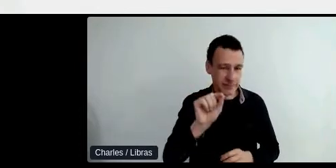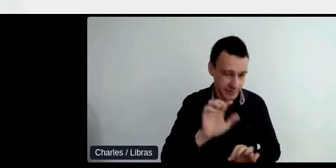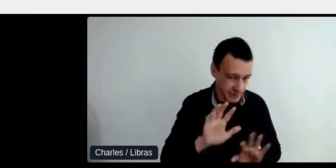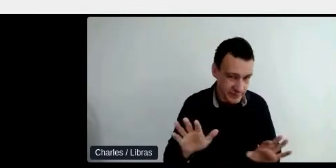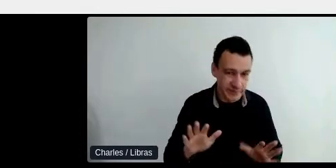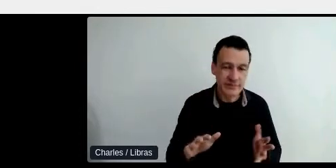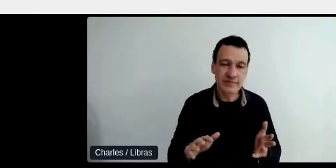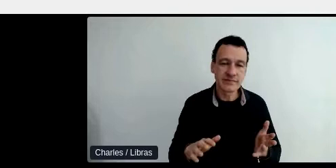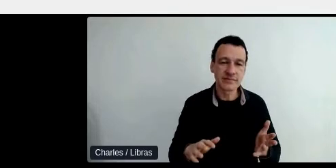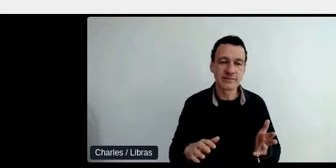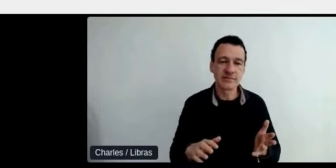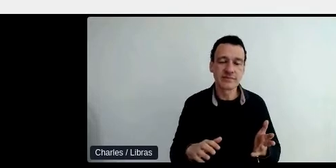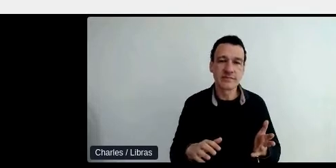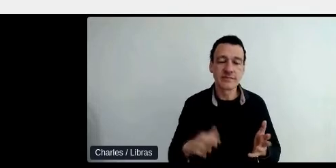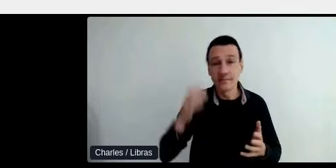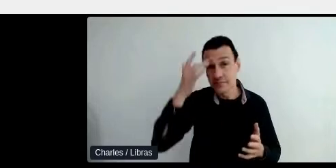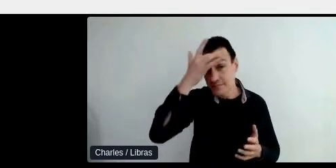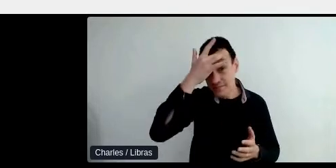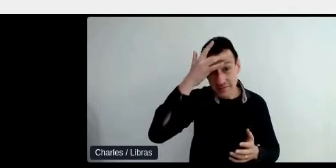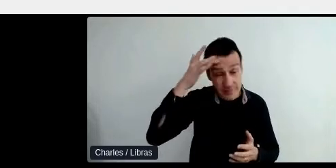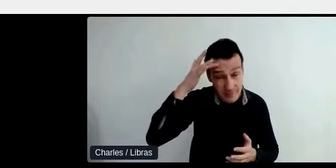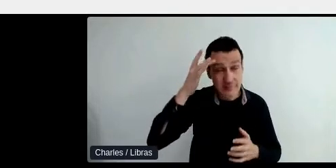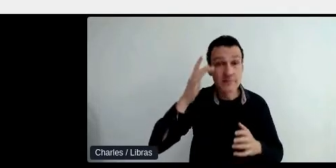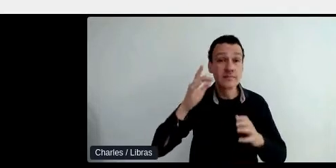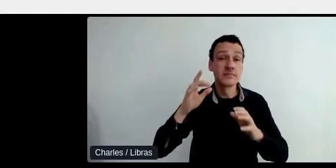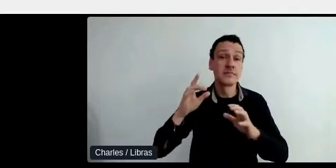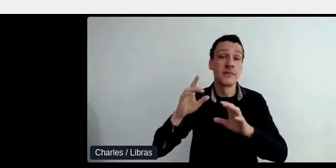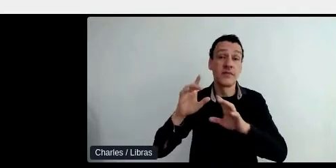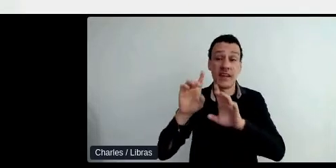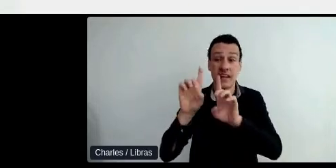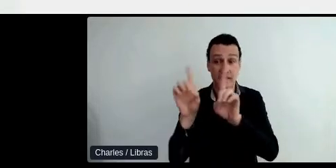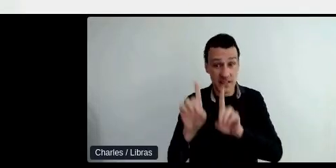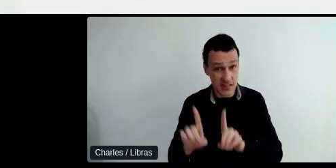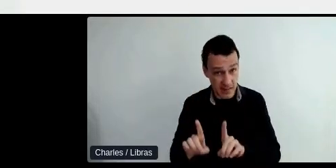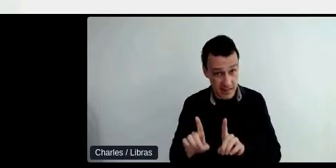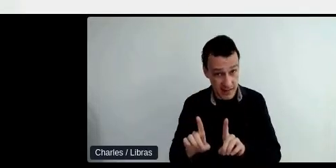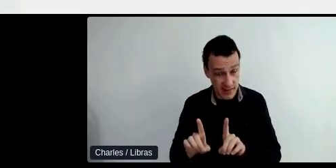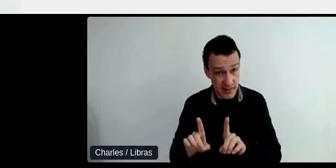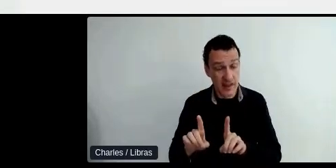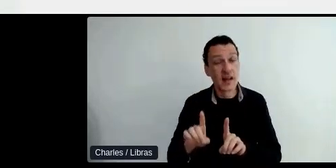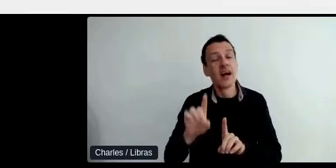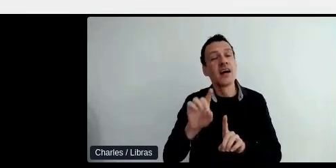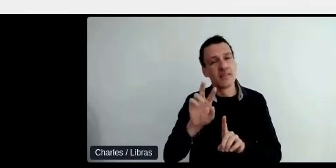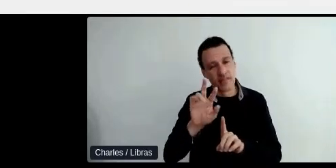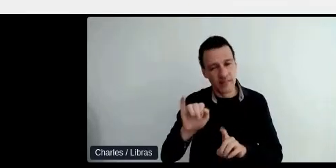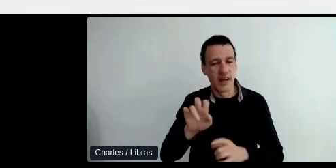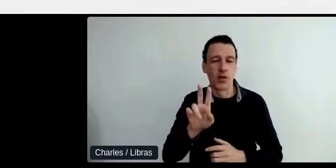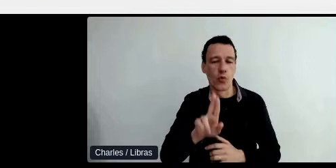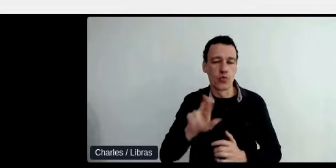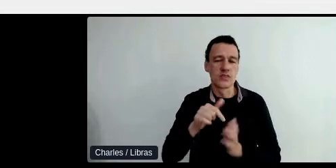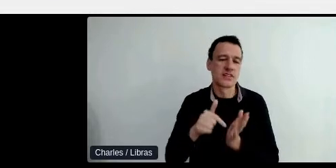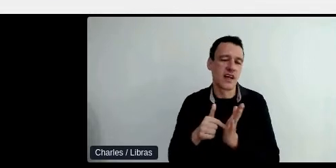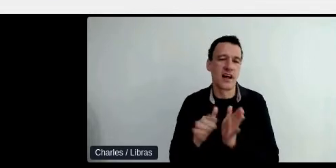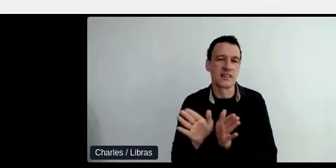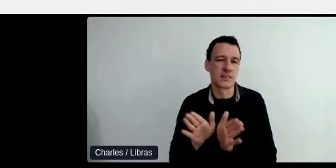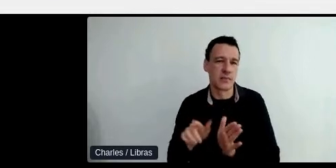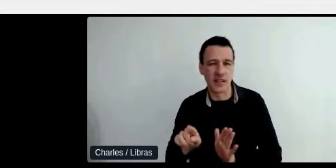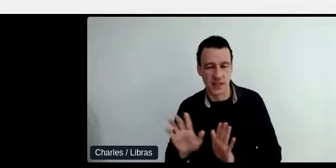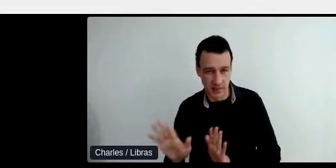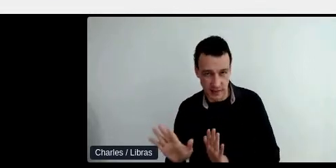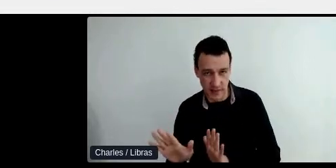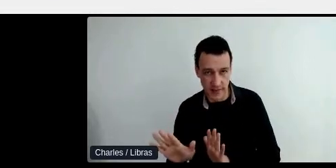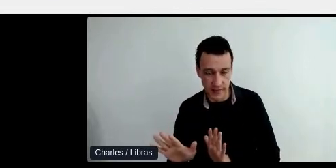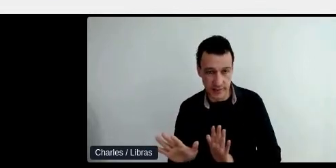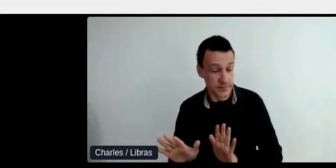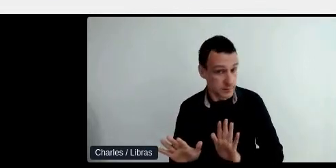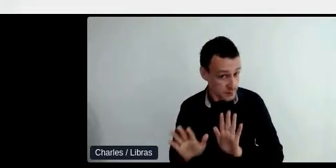de pessoas com deficiência que vão utilizar a acessibilidade, né? Mas a gente pode